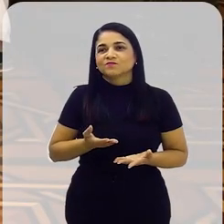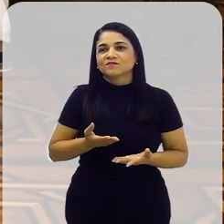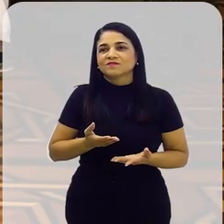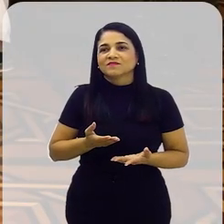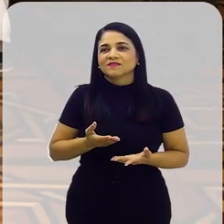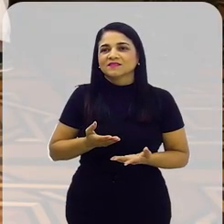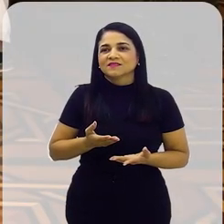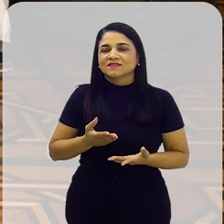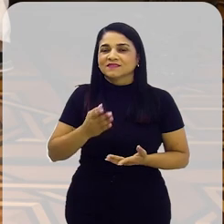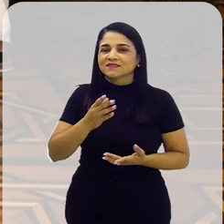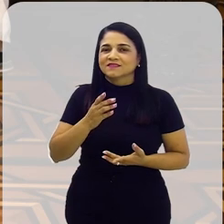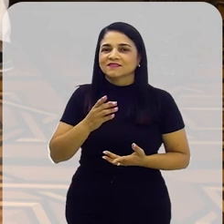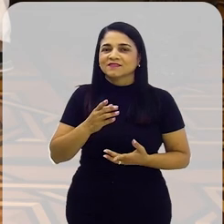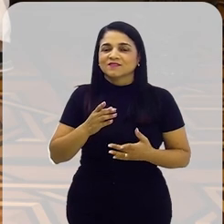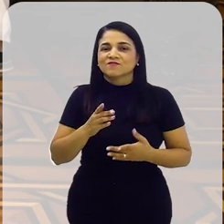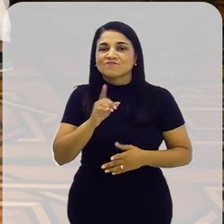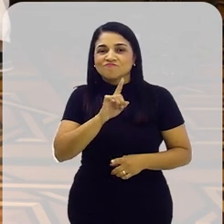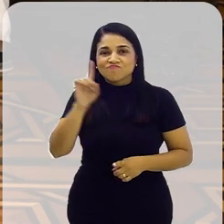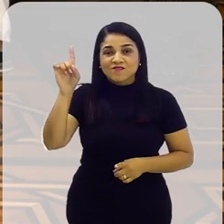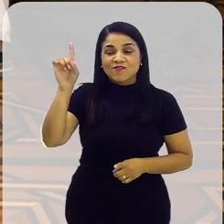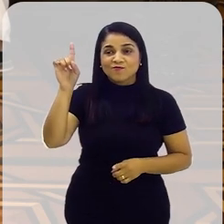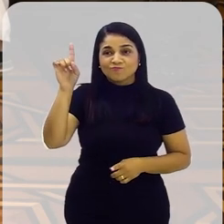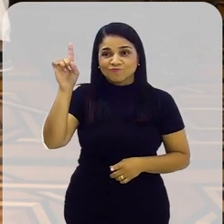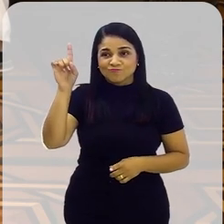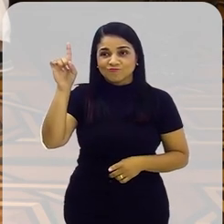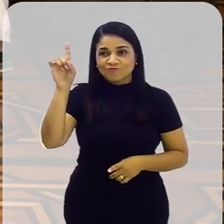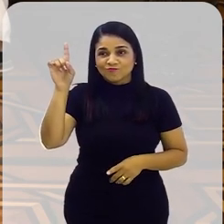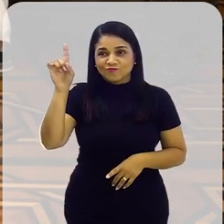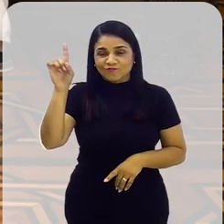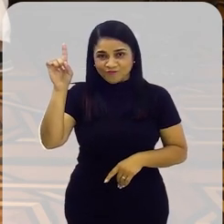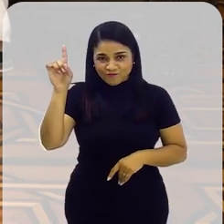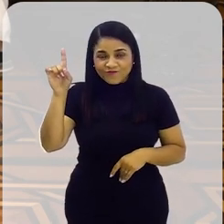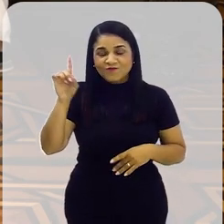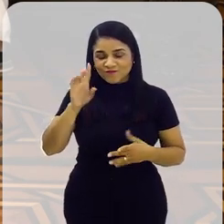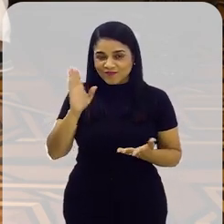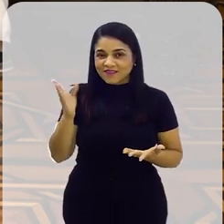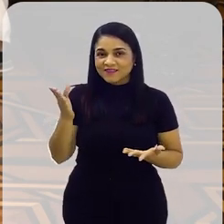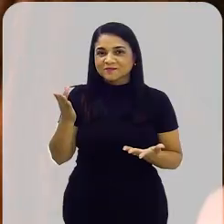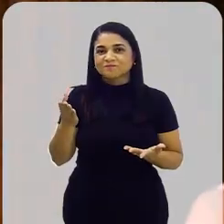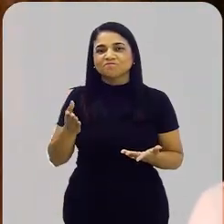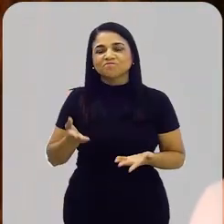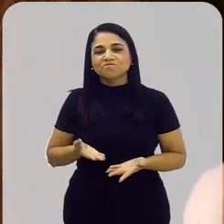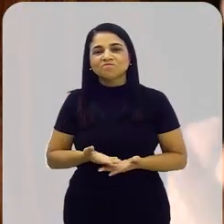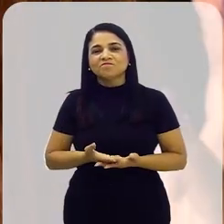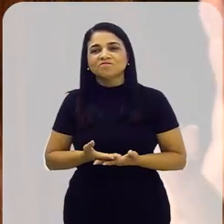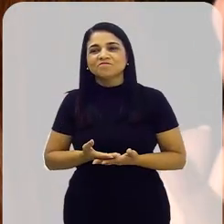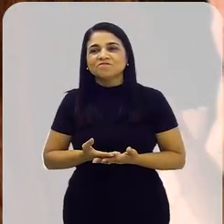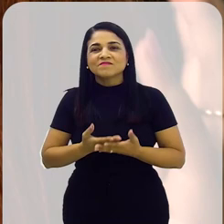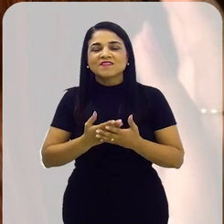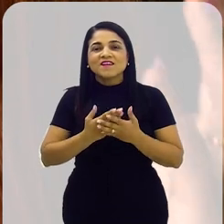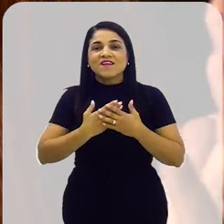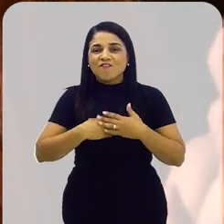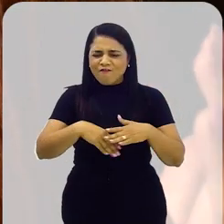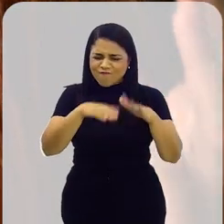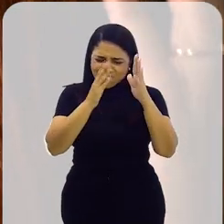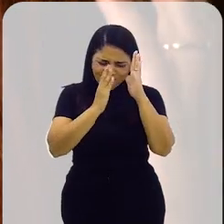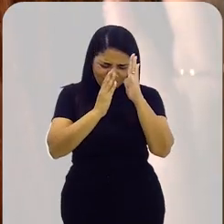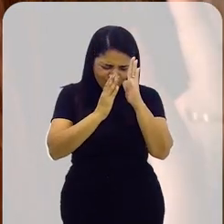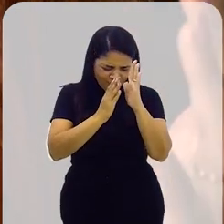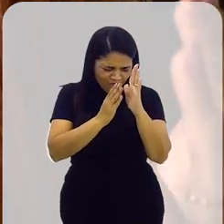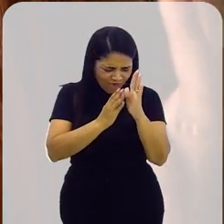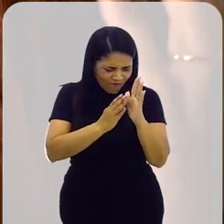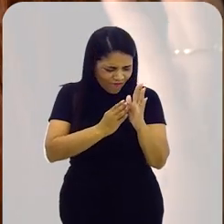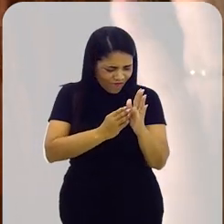Manda. Bondade de Deus, isso, então. Isso, pode ser? Vai. Isso, vamos lá. Quero ouvir isso. Vamos, então. És fiel